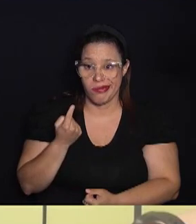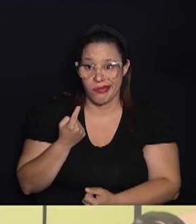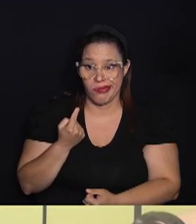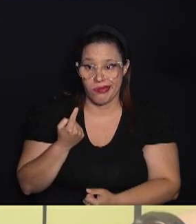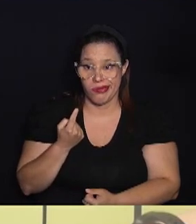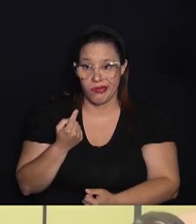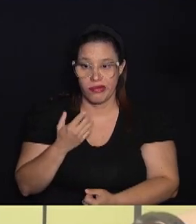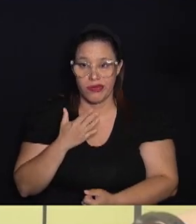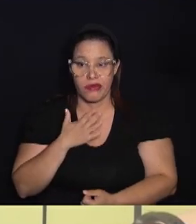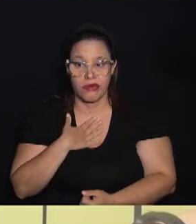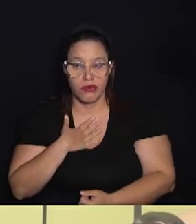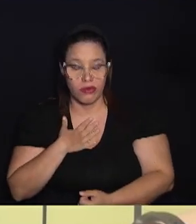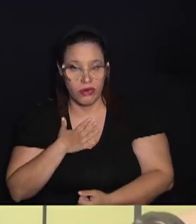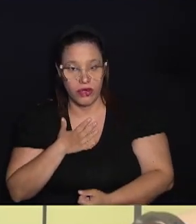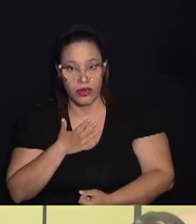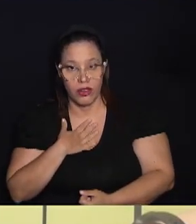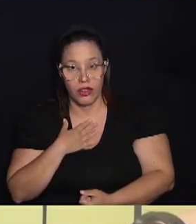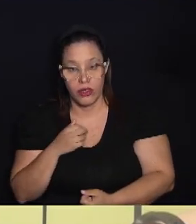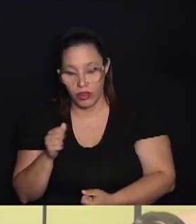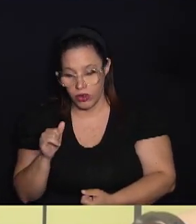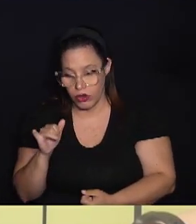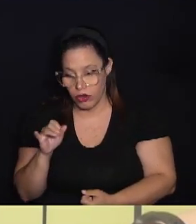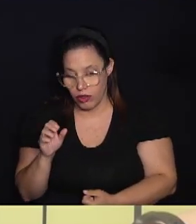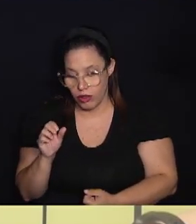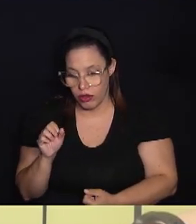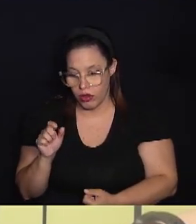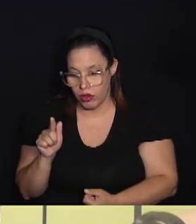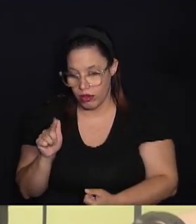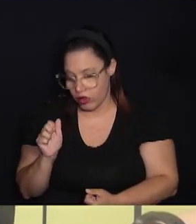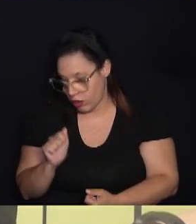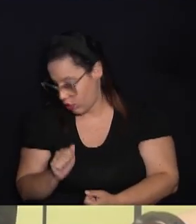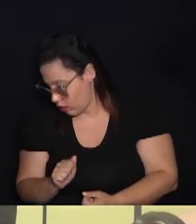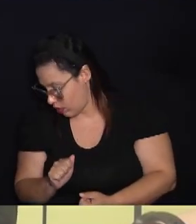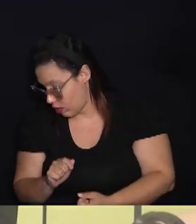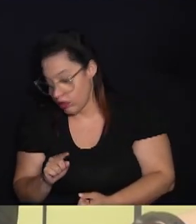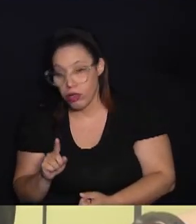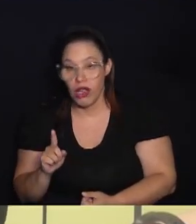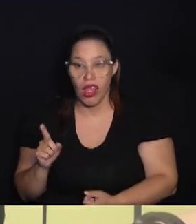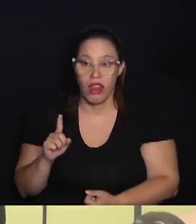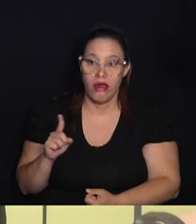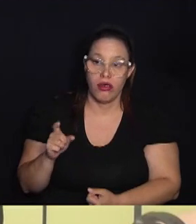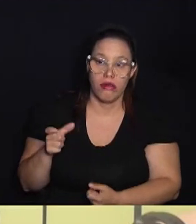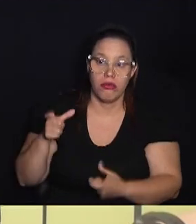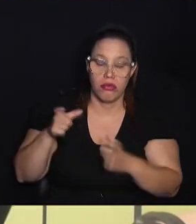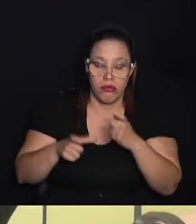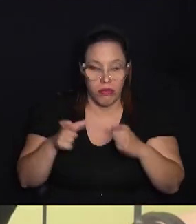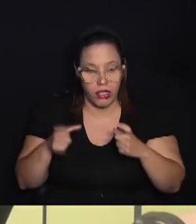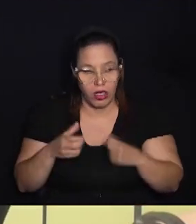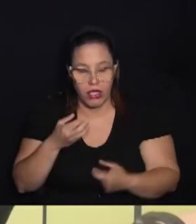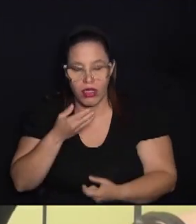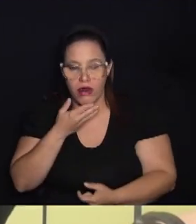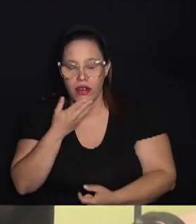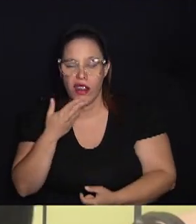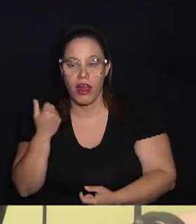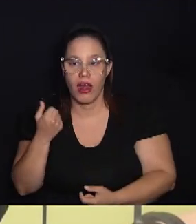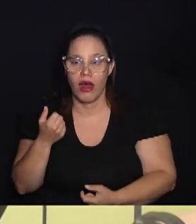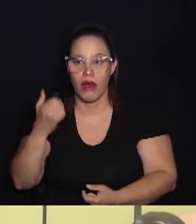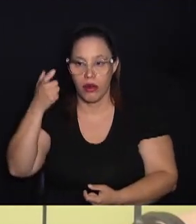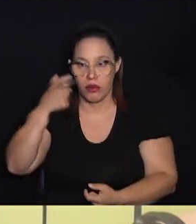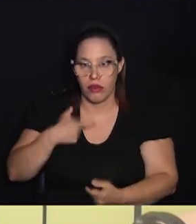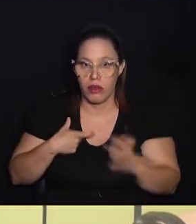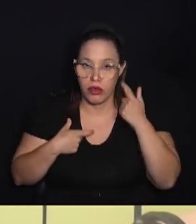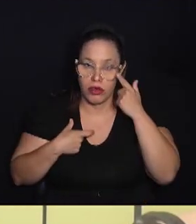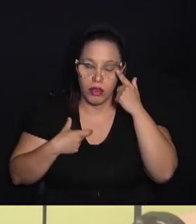bem-estar mas isso é do yoga não existe o bem-estar individual sem o bem-estar coletivo então e a gente se colocar na vida pensando que pro meu